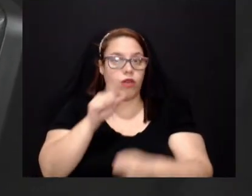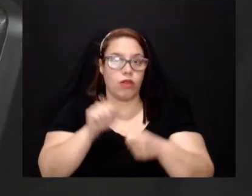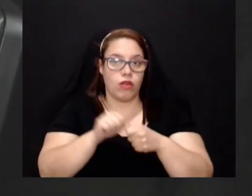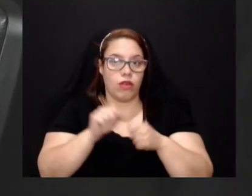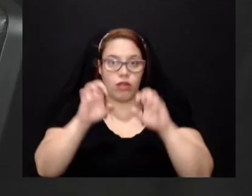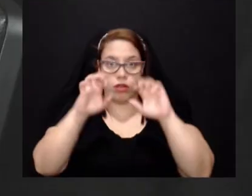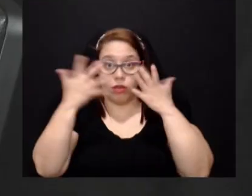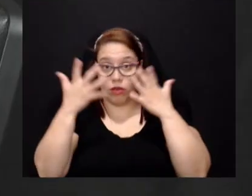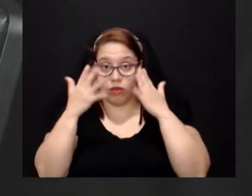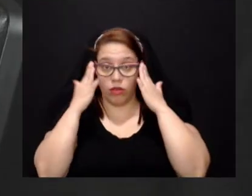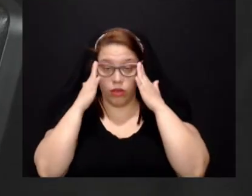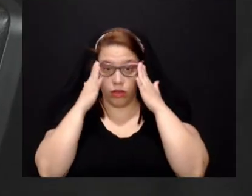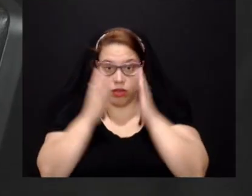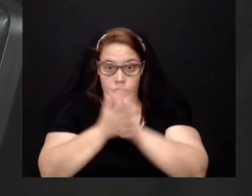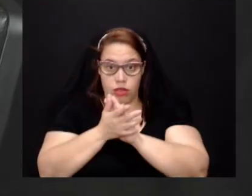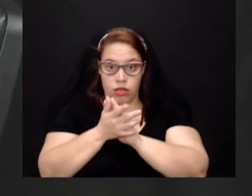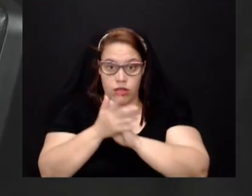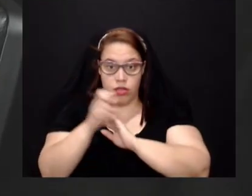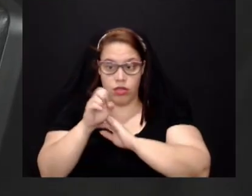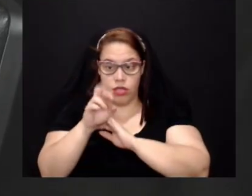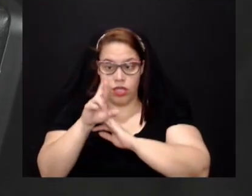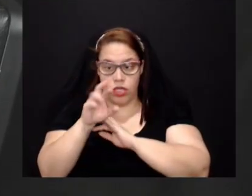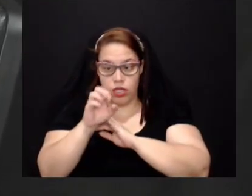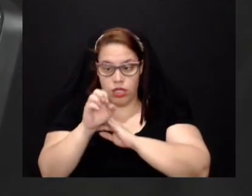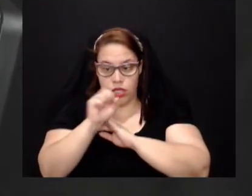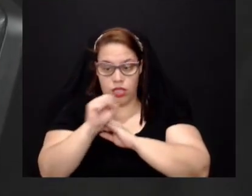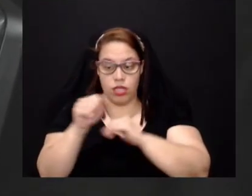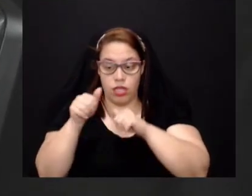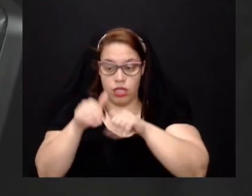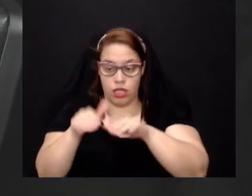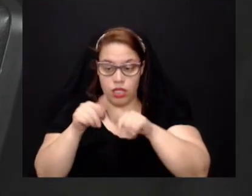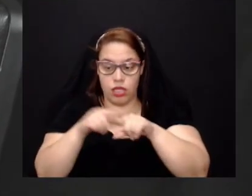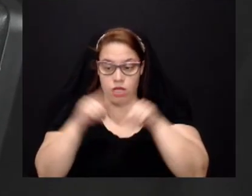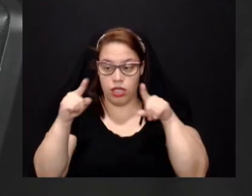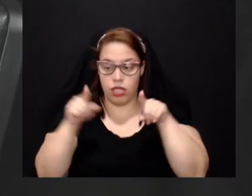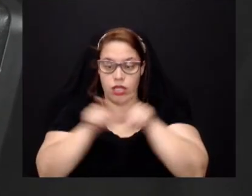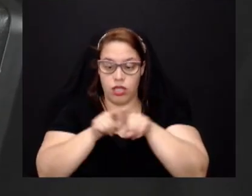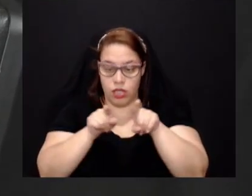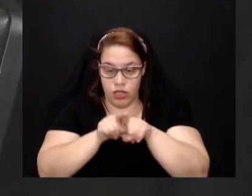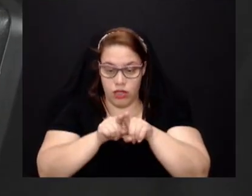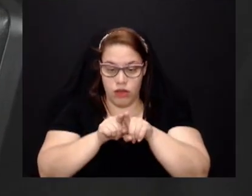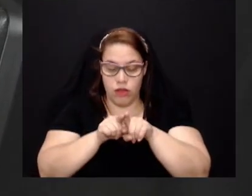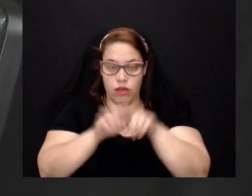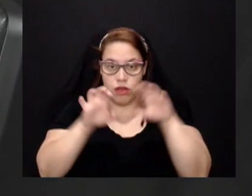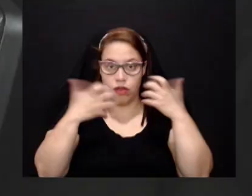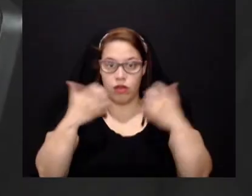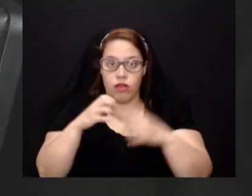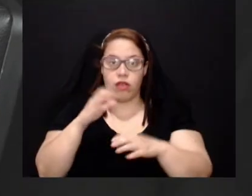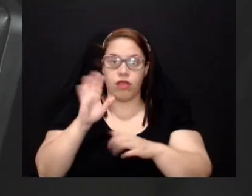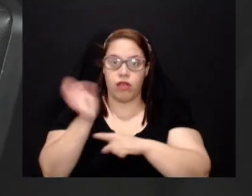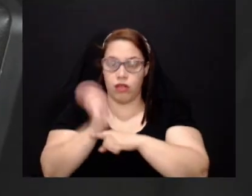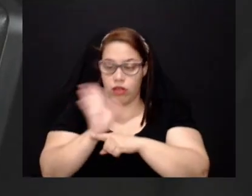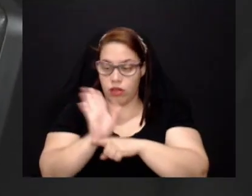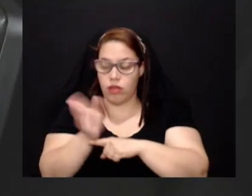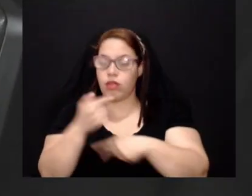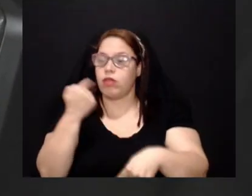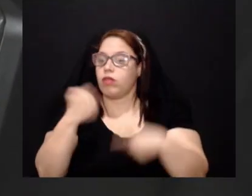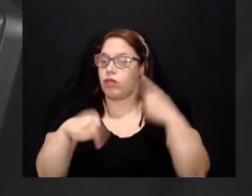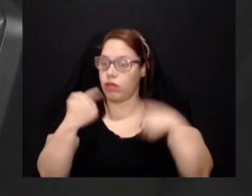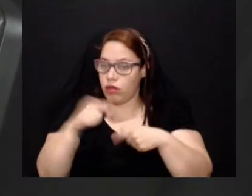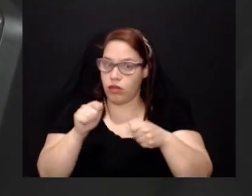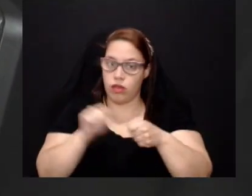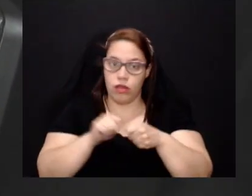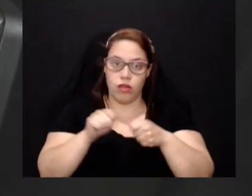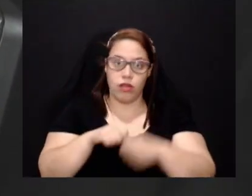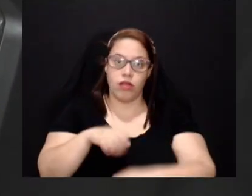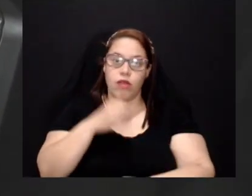dos erês, que a gente sempre faz em setembro. Mas também tem época de cine debates que a gente faz, é muito bom.